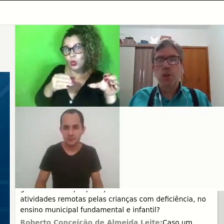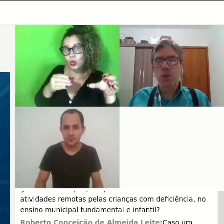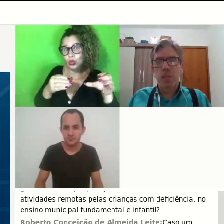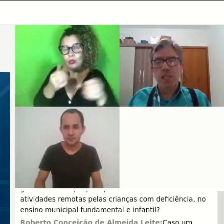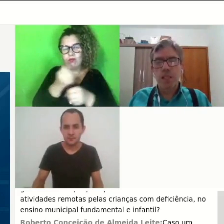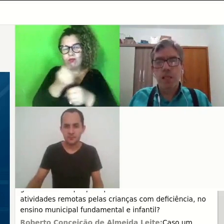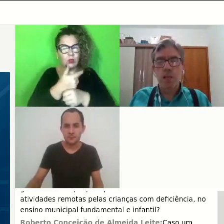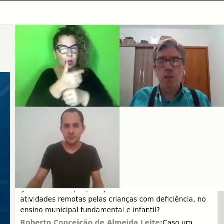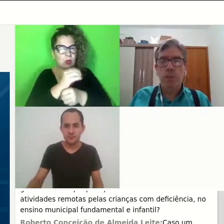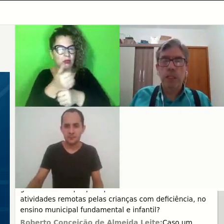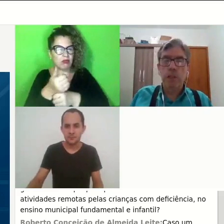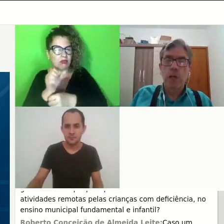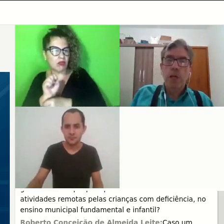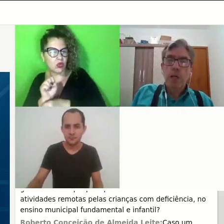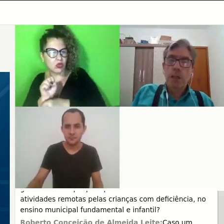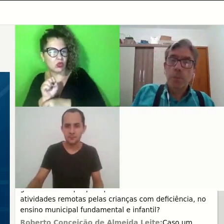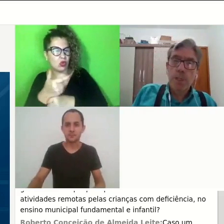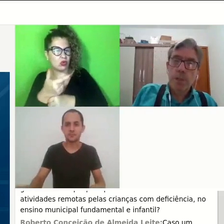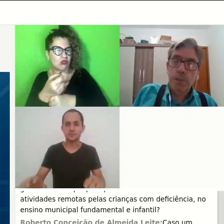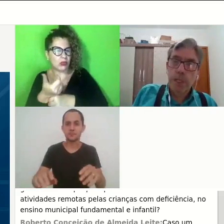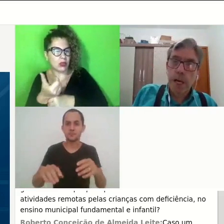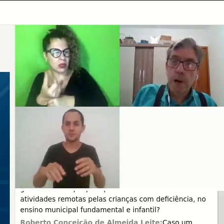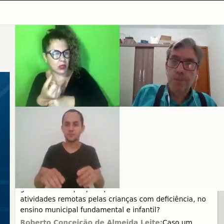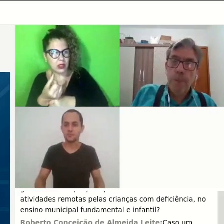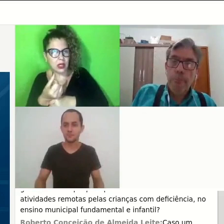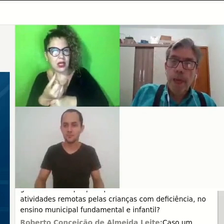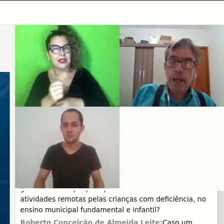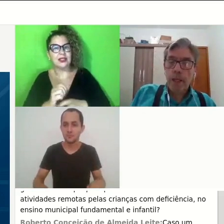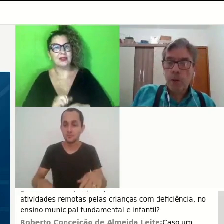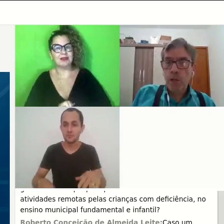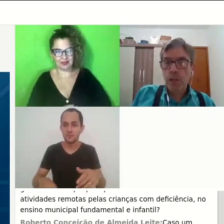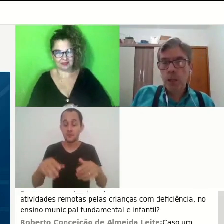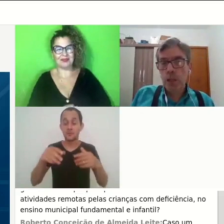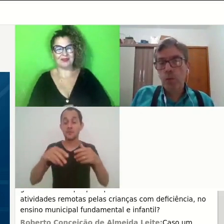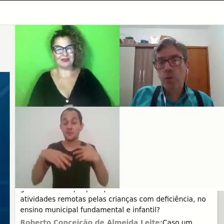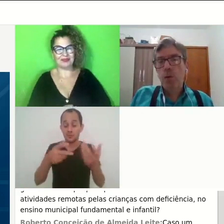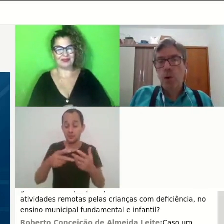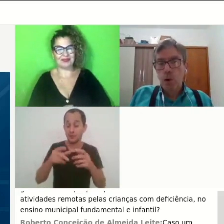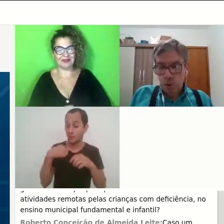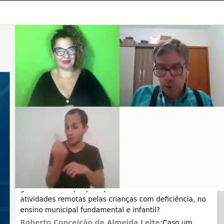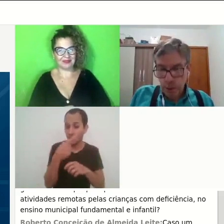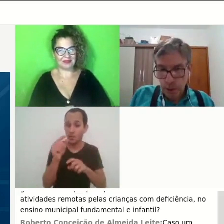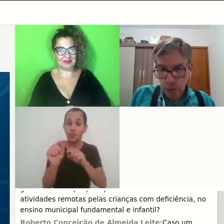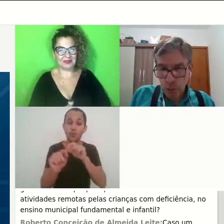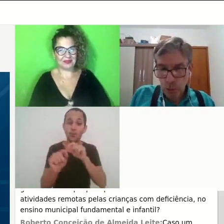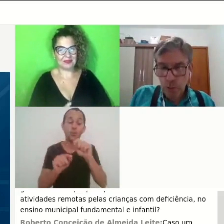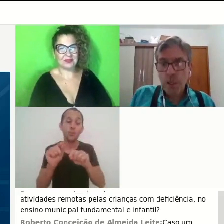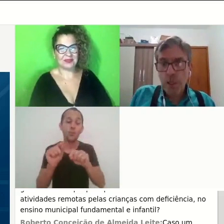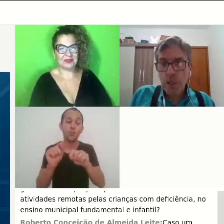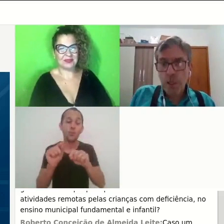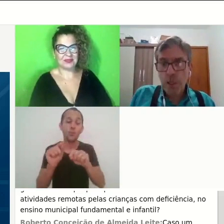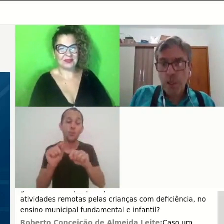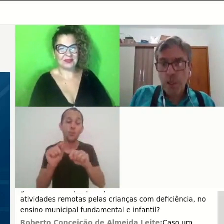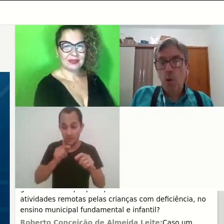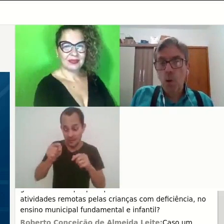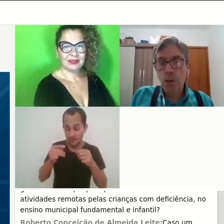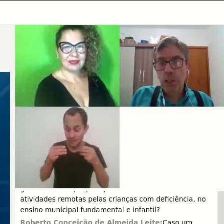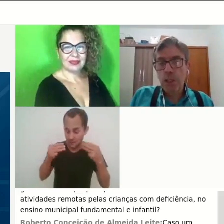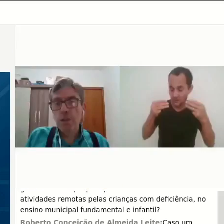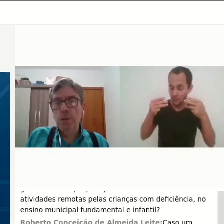2018, 2016, se não me engano, da Polícia Federal, em que nós entramos no Ministério Público